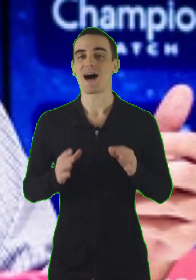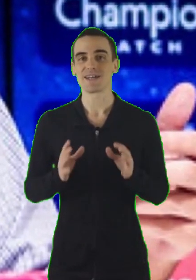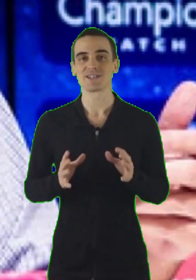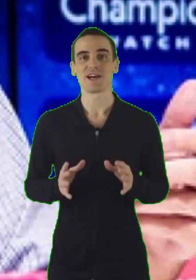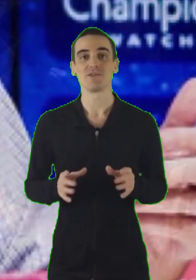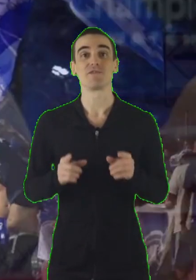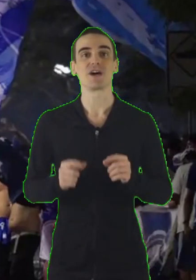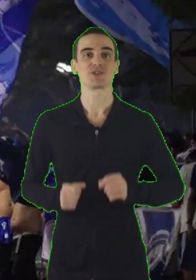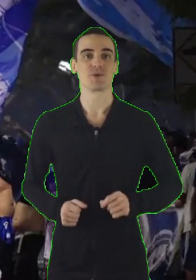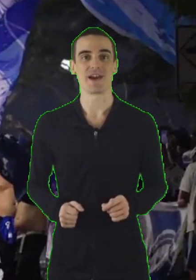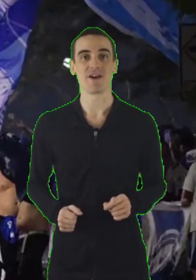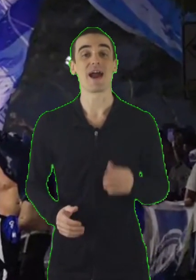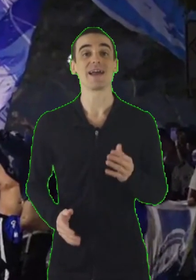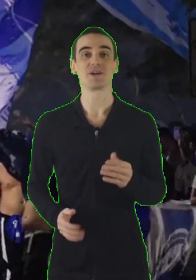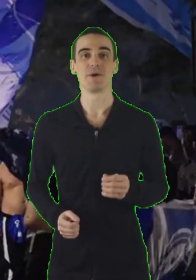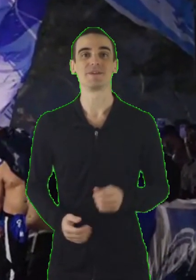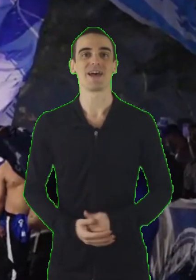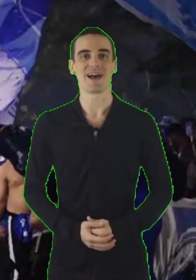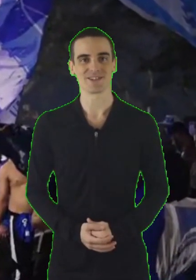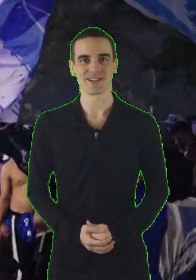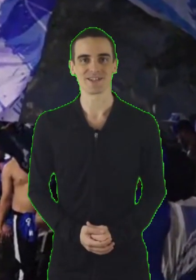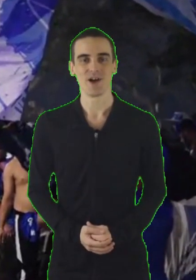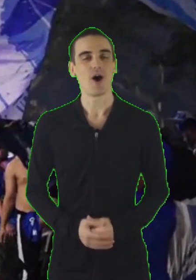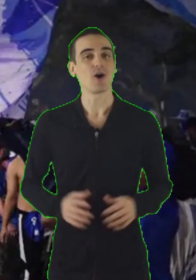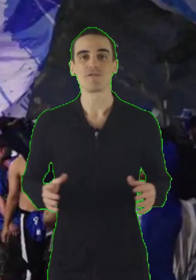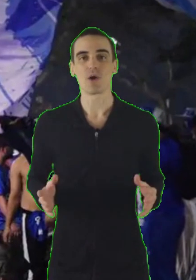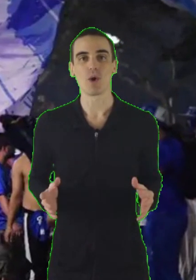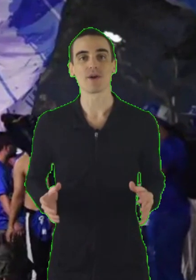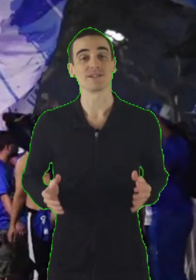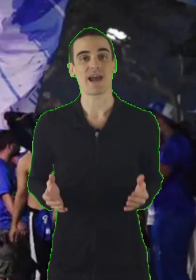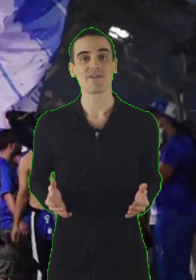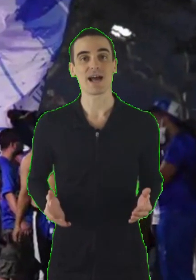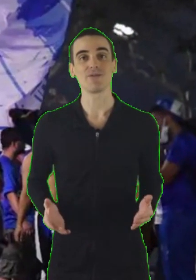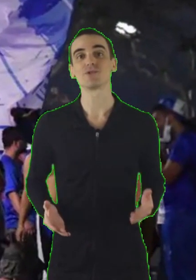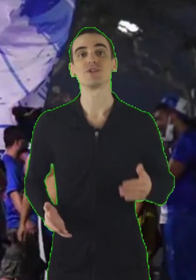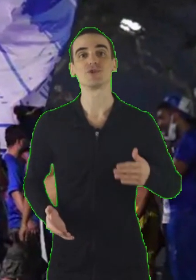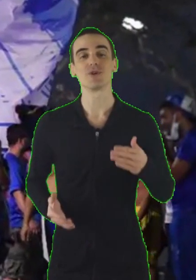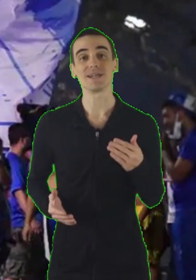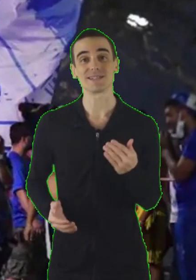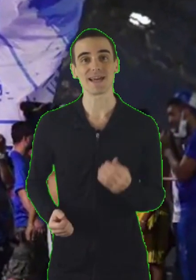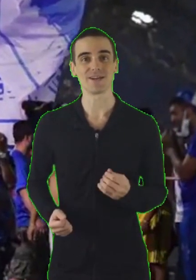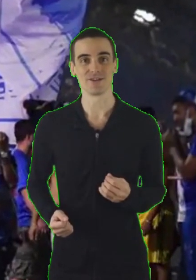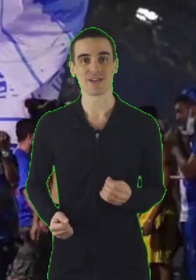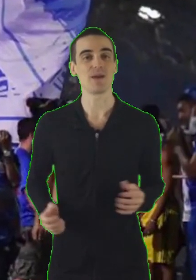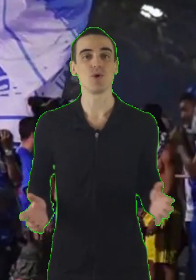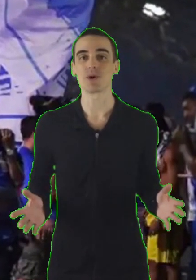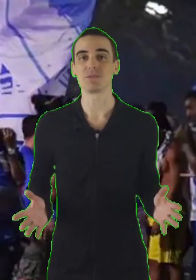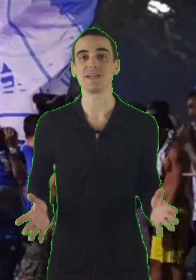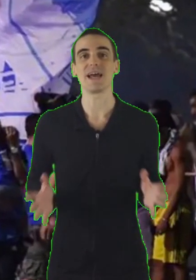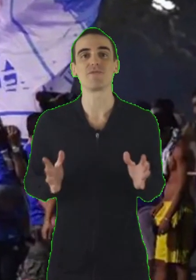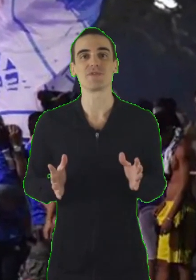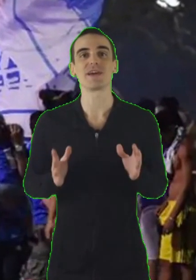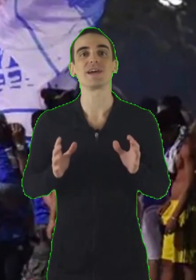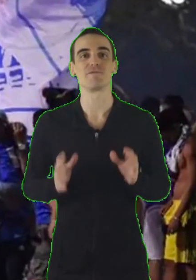empresários ligados ao jogador. Para não perder as últimas notícias do Cruzeiro em primeira mão, é muito importante que você deixe seu like nesse vídeo para o